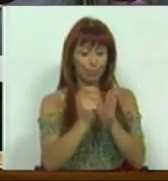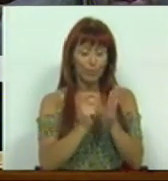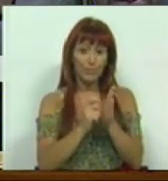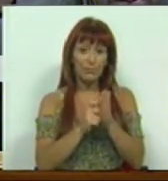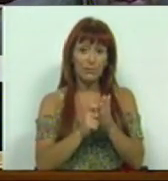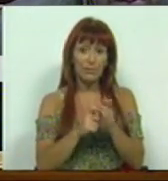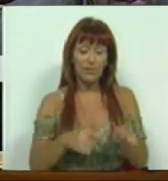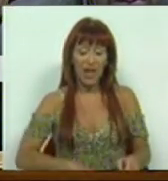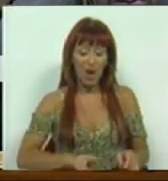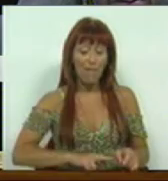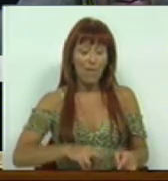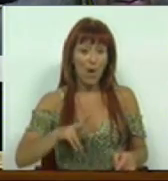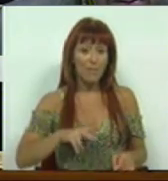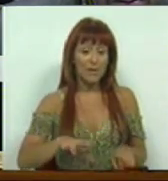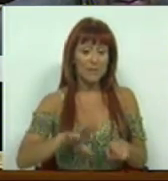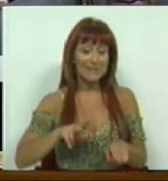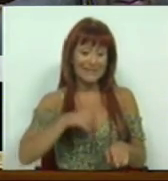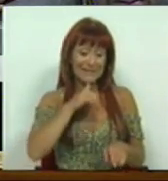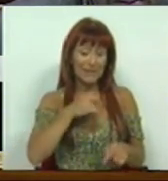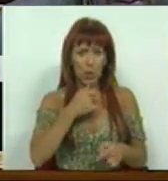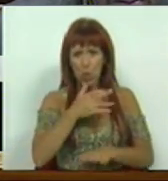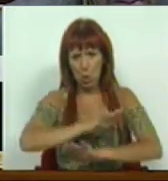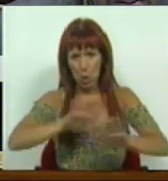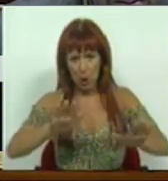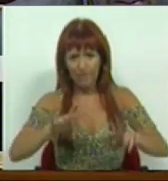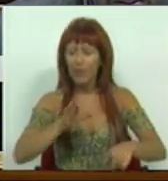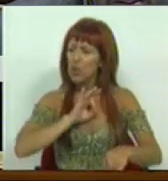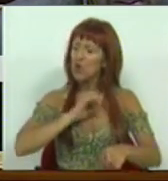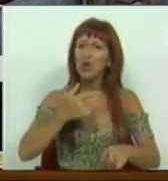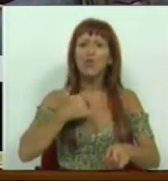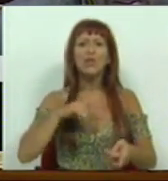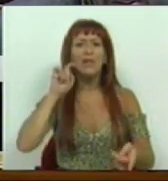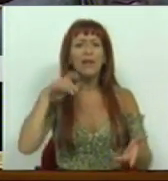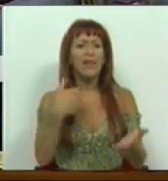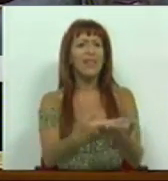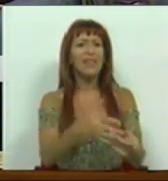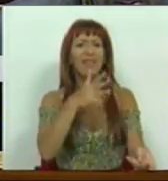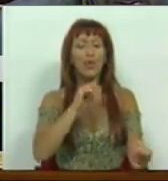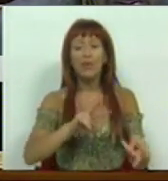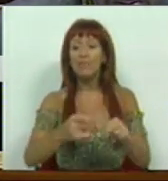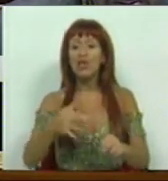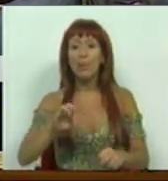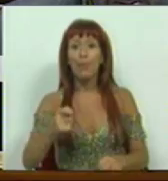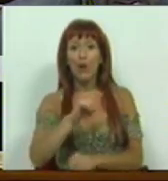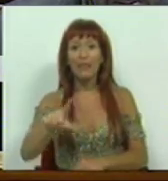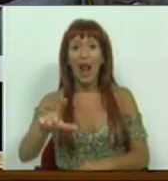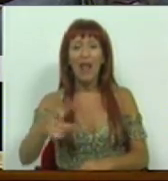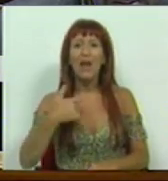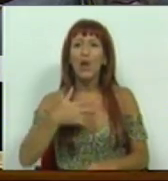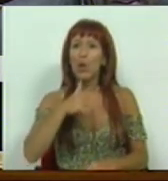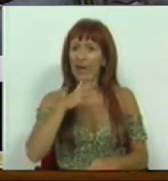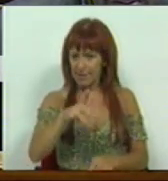de fome na região são absolutamente dramáticos. E aquilo que o Sr. Deputado veio aqui dizer é que é preciso mexer no PROTAL. Eu